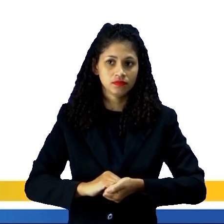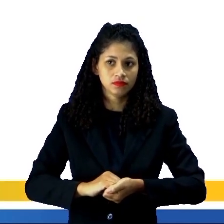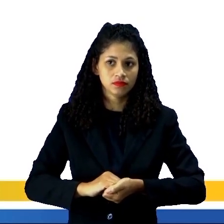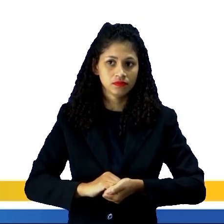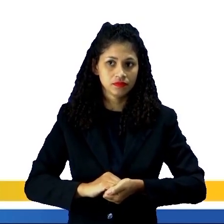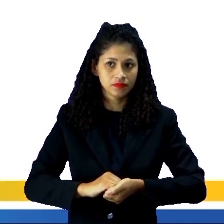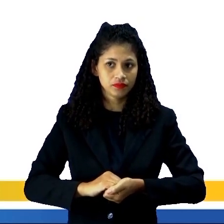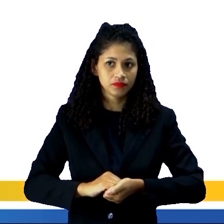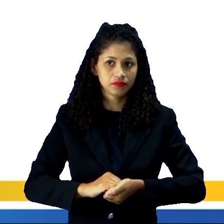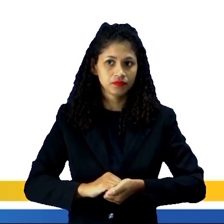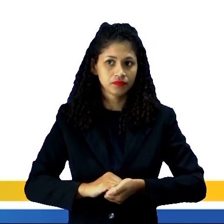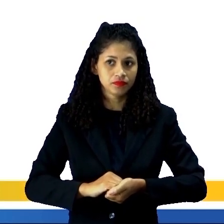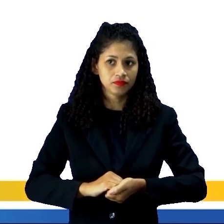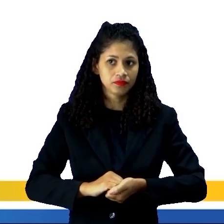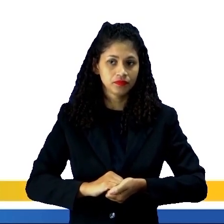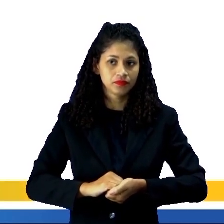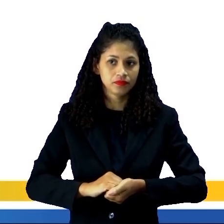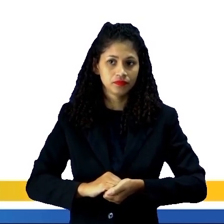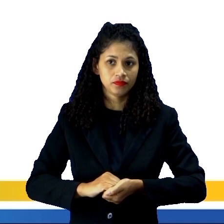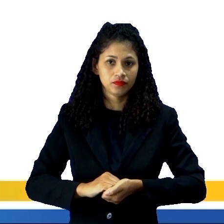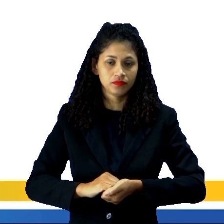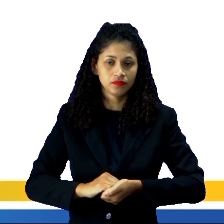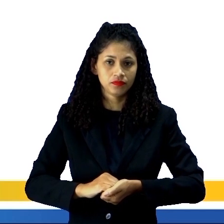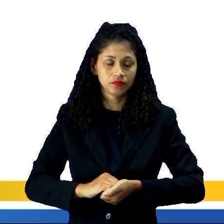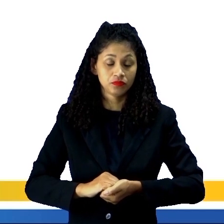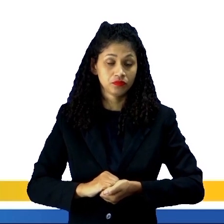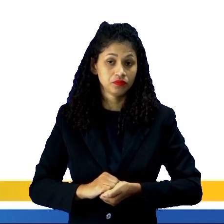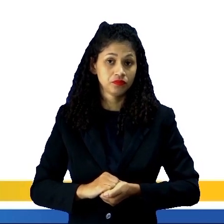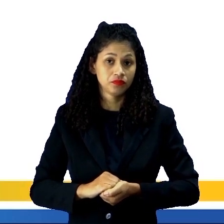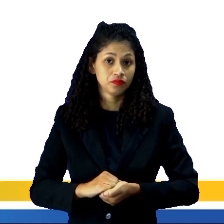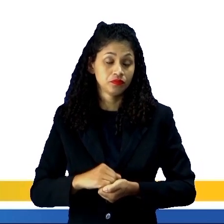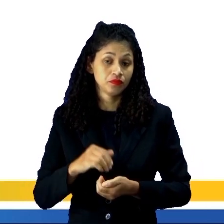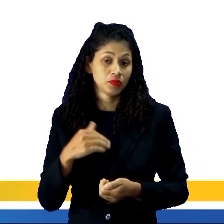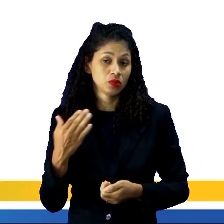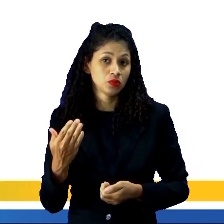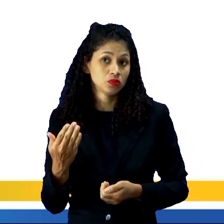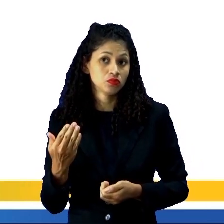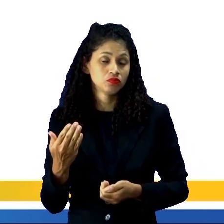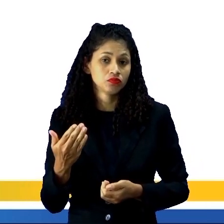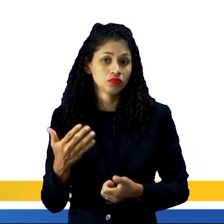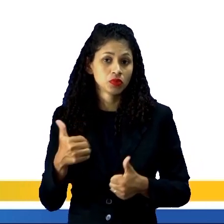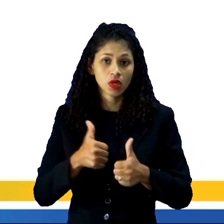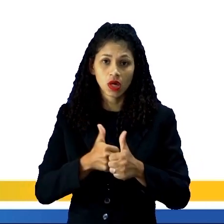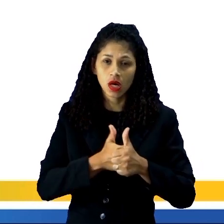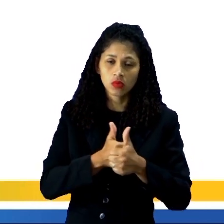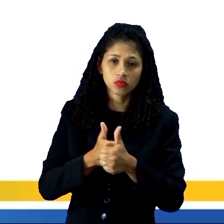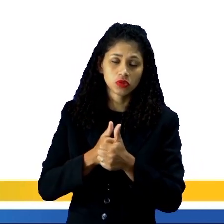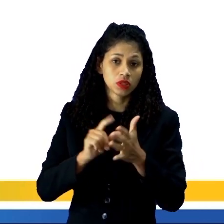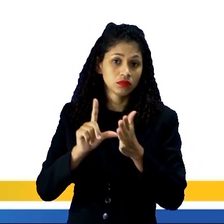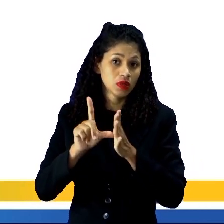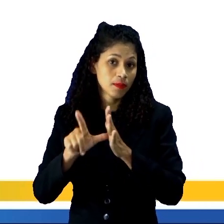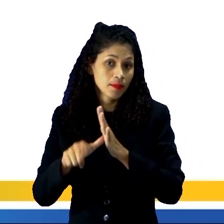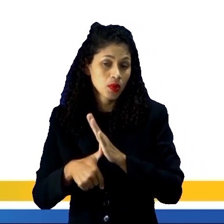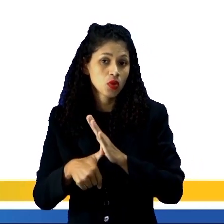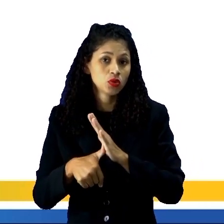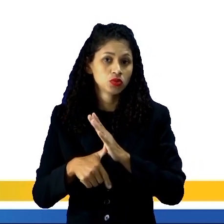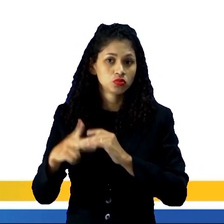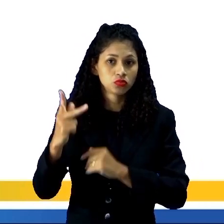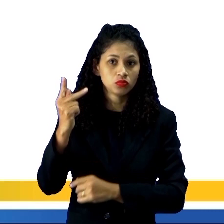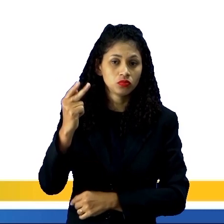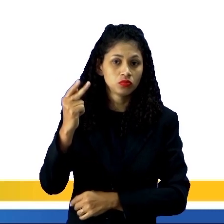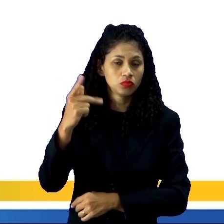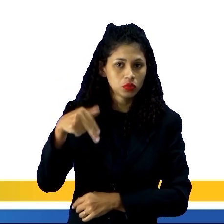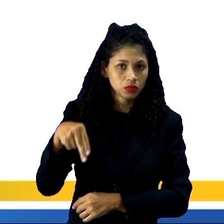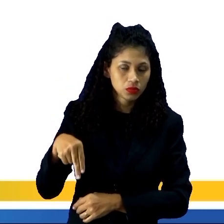be omitted or replaced by who, né? Quando isso quando ele vem após um pronome, um